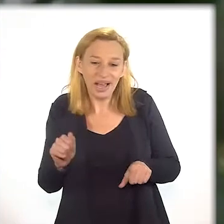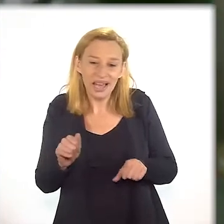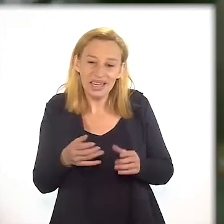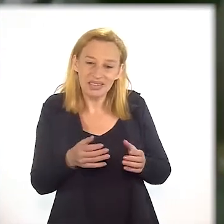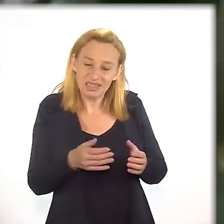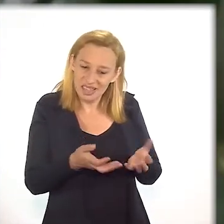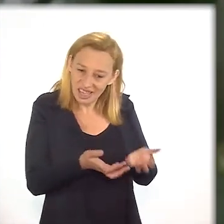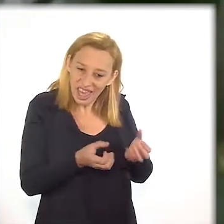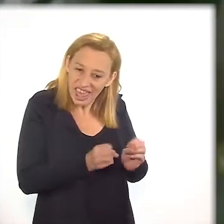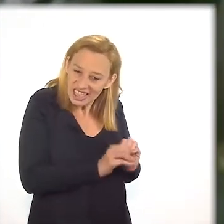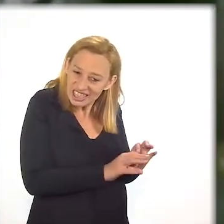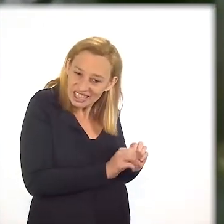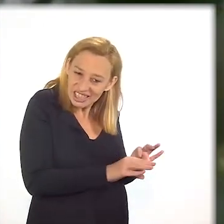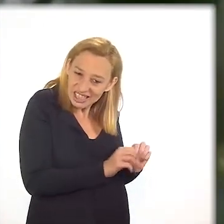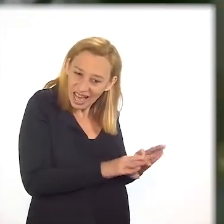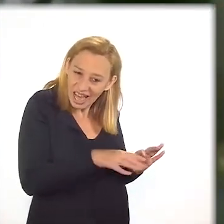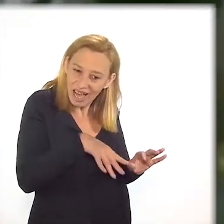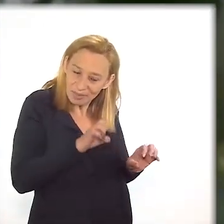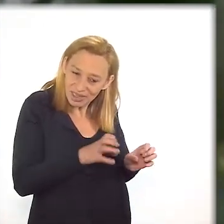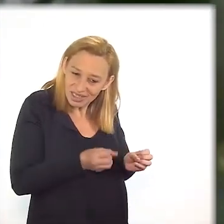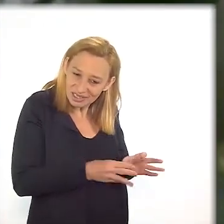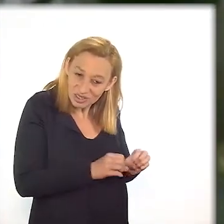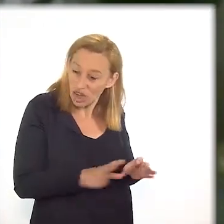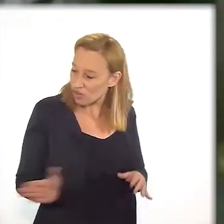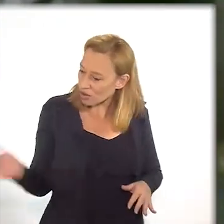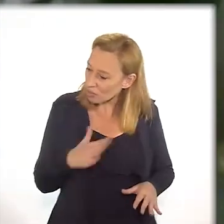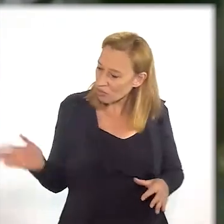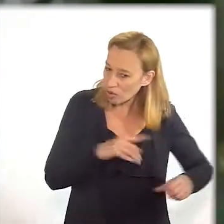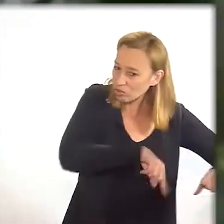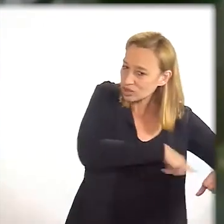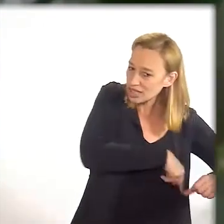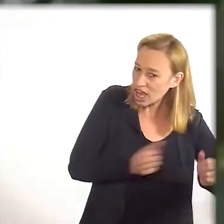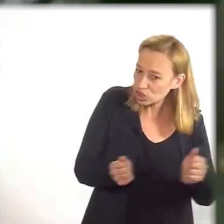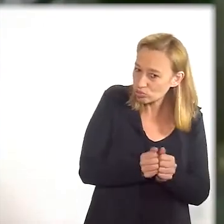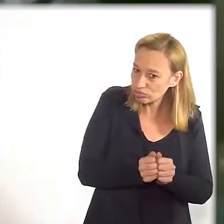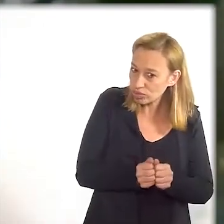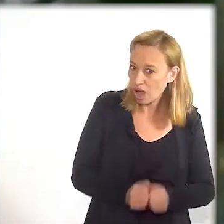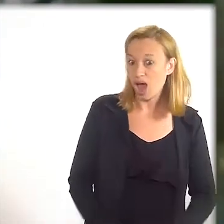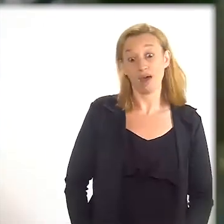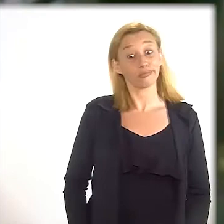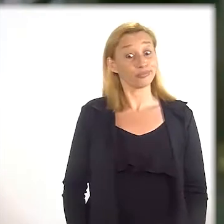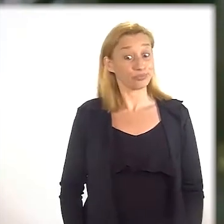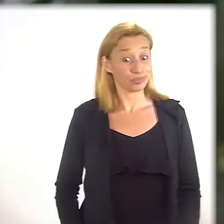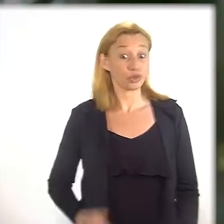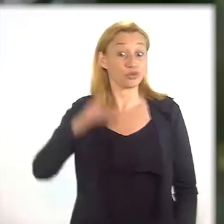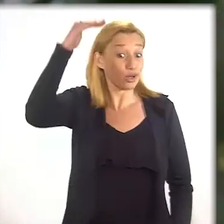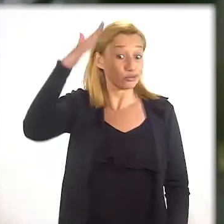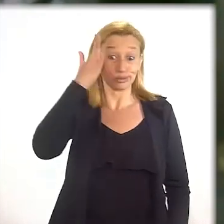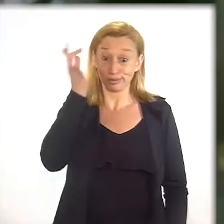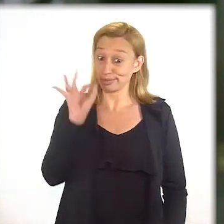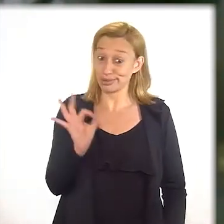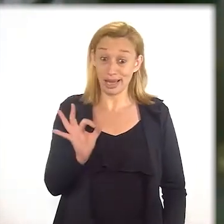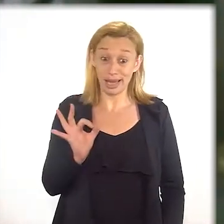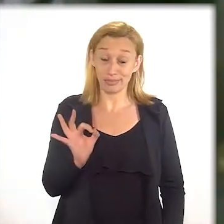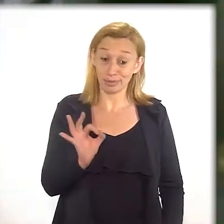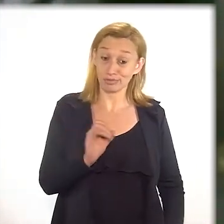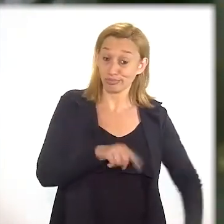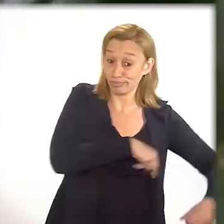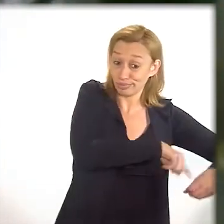ensinar para os filhos. Vamos cozinhar juntos. Então, se também sou um adulto que não sei cozinhar, vamos buscar aprender a